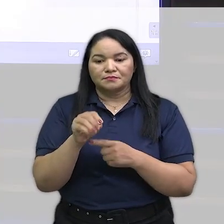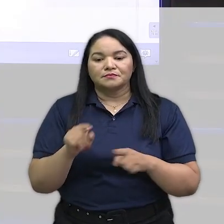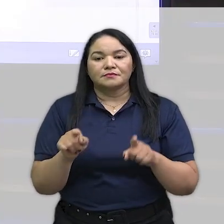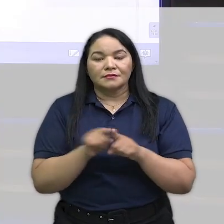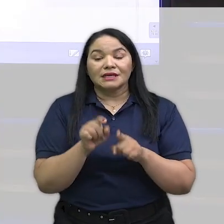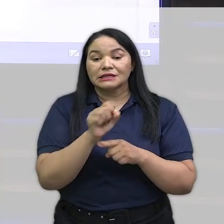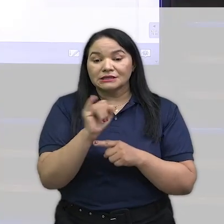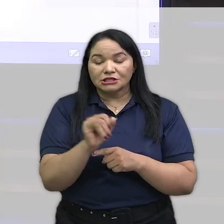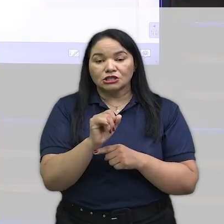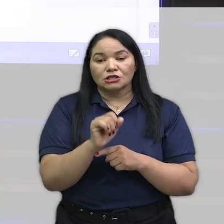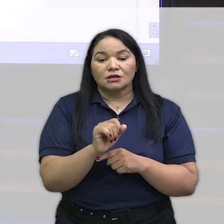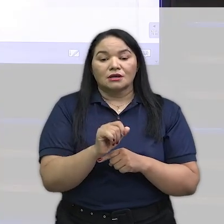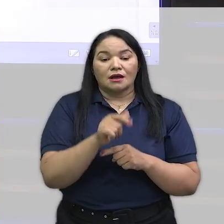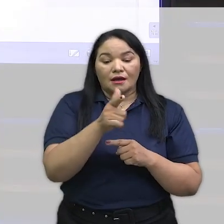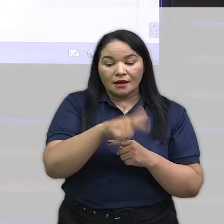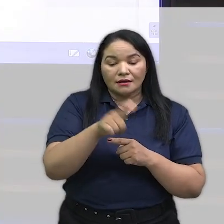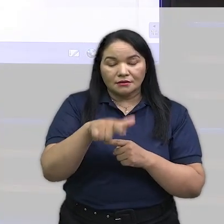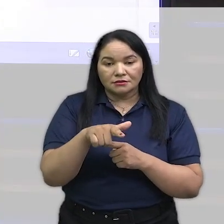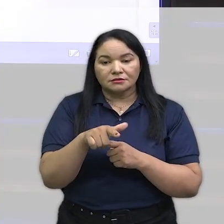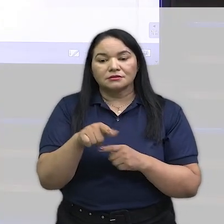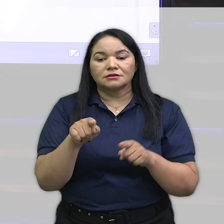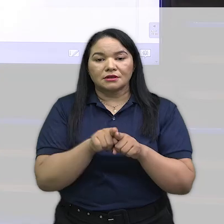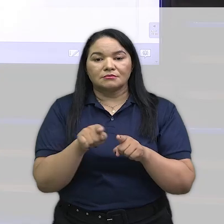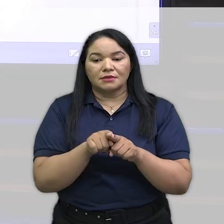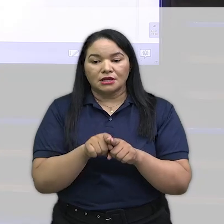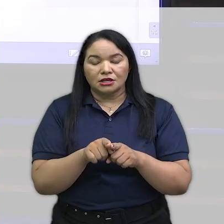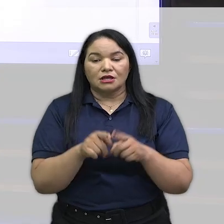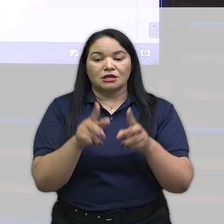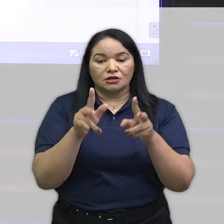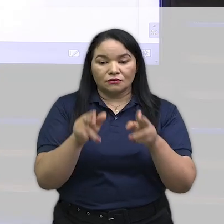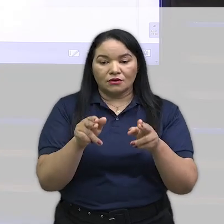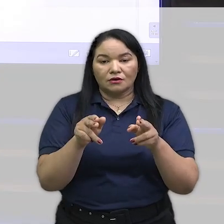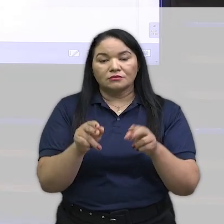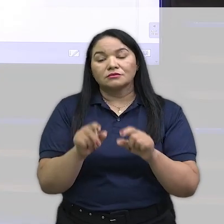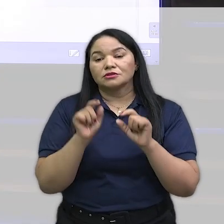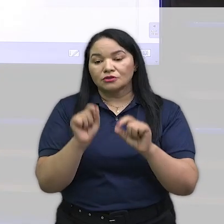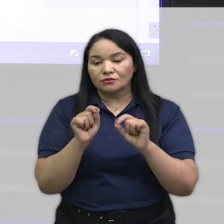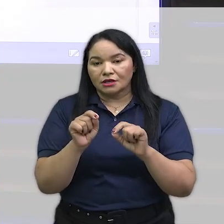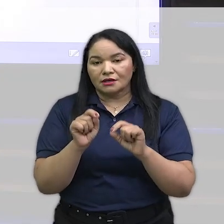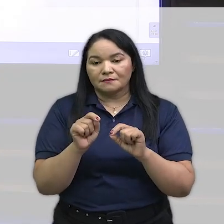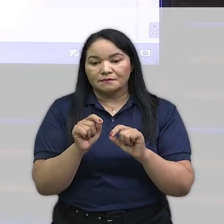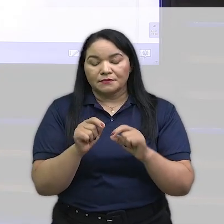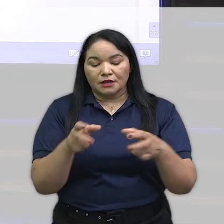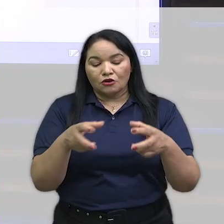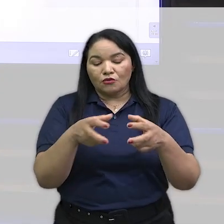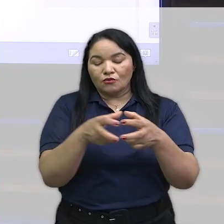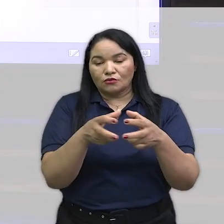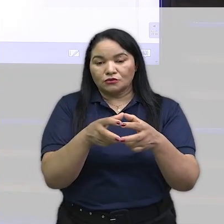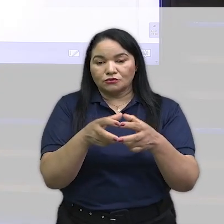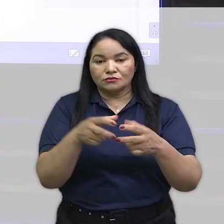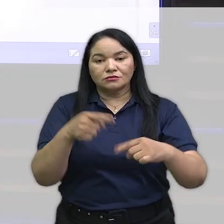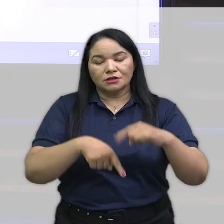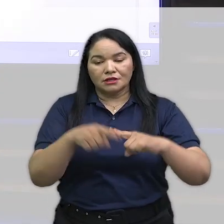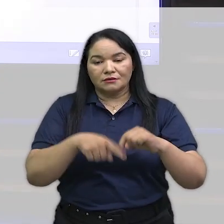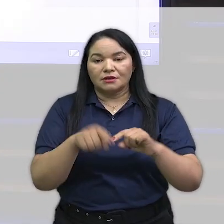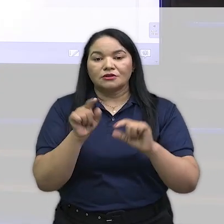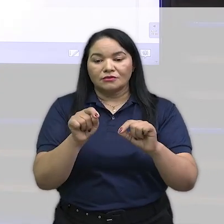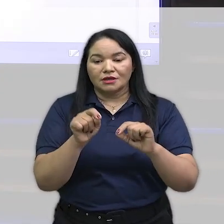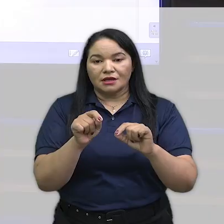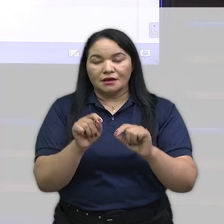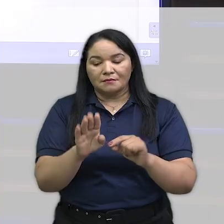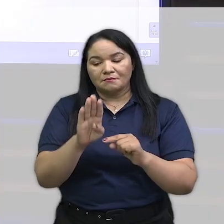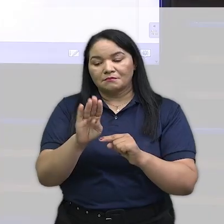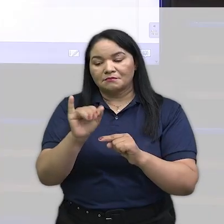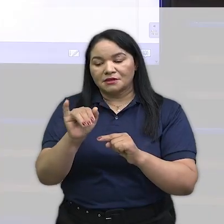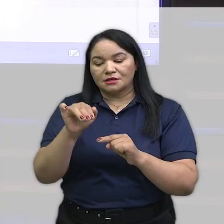que se repita uma mesma quantidade de vezes, a gente vai dizer que esse conjunto de elementos, tá? Ele é